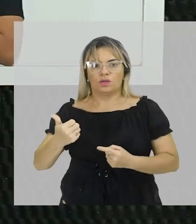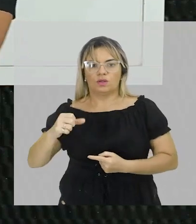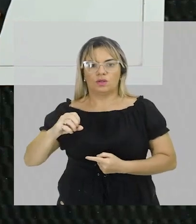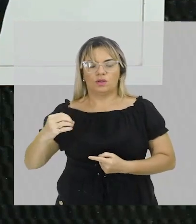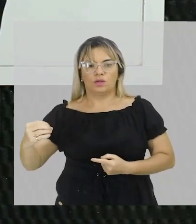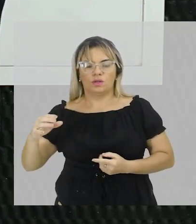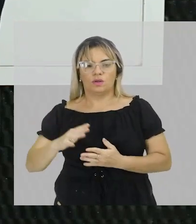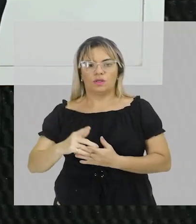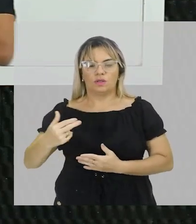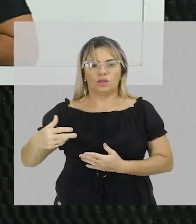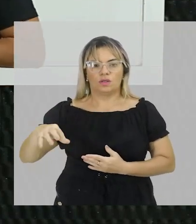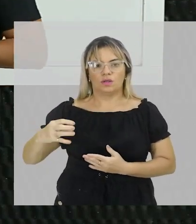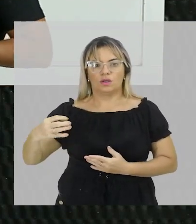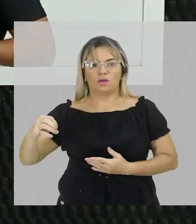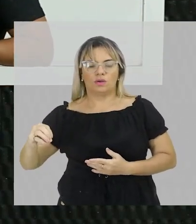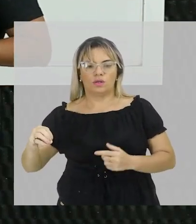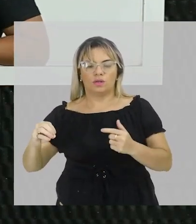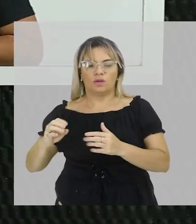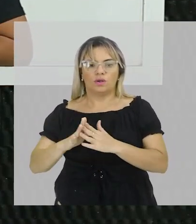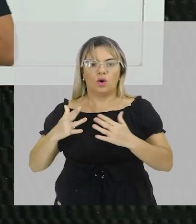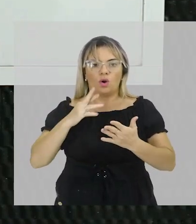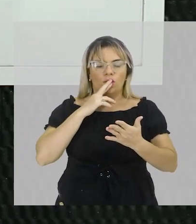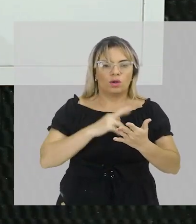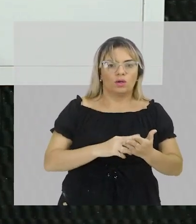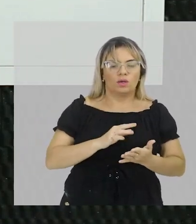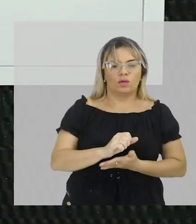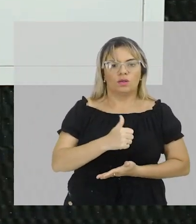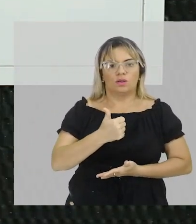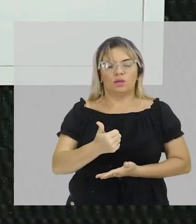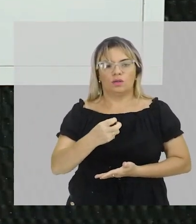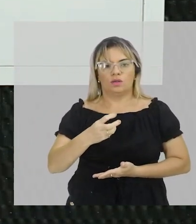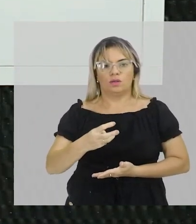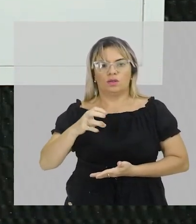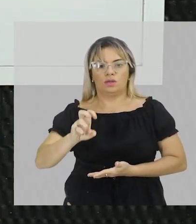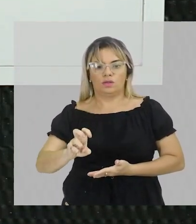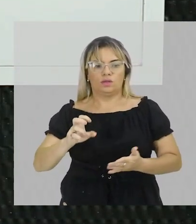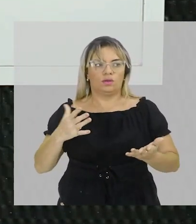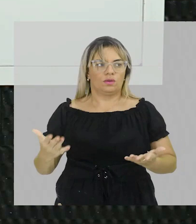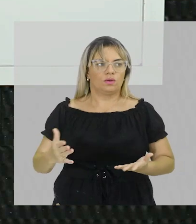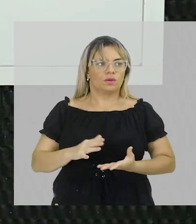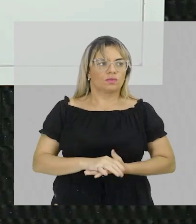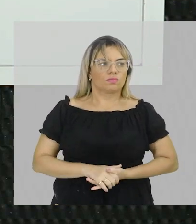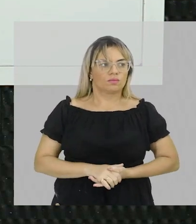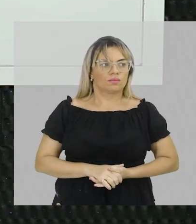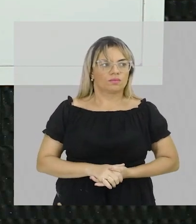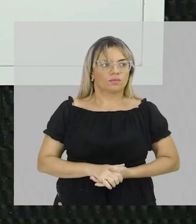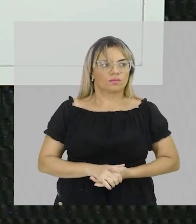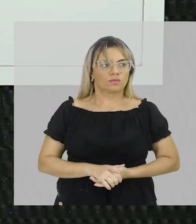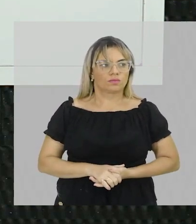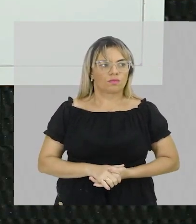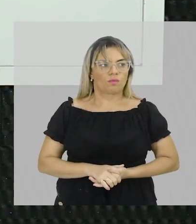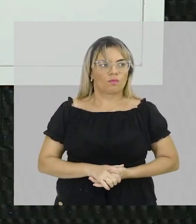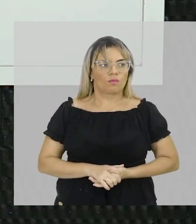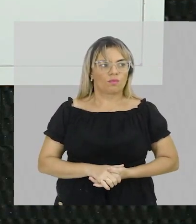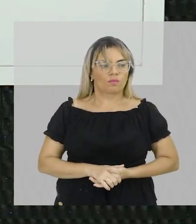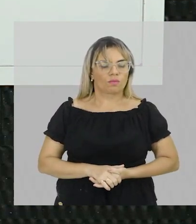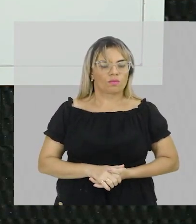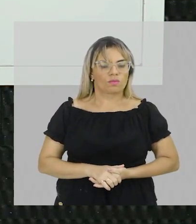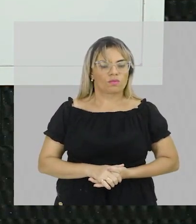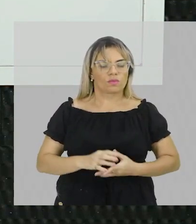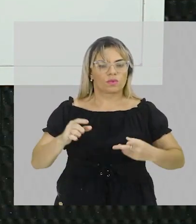4, o resultado dá 135. Tá? Então esse ângulo aqui, ó, é de 135 graus.